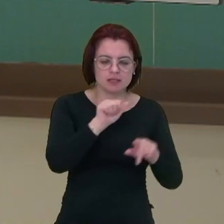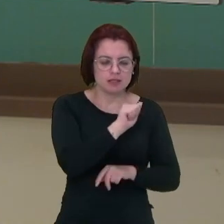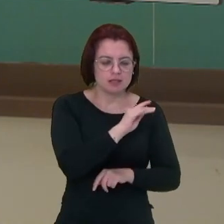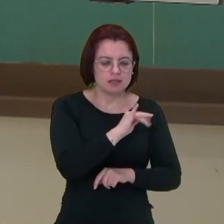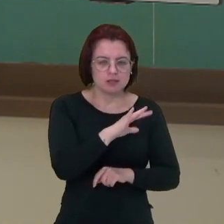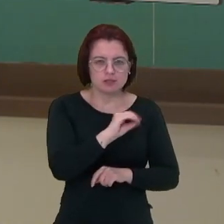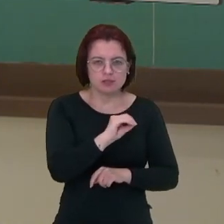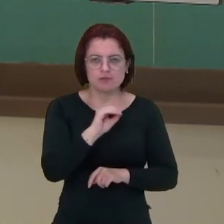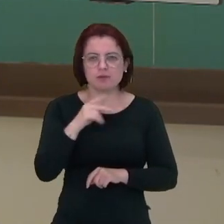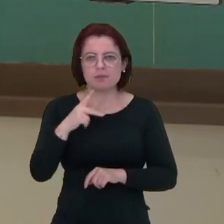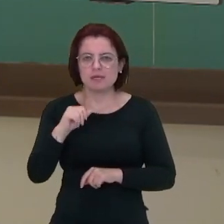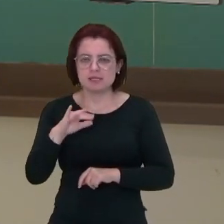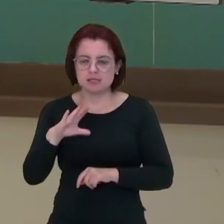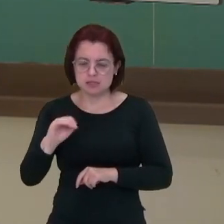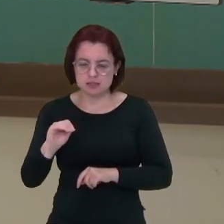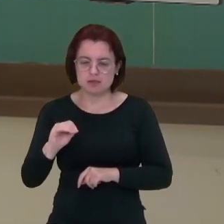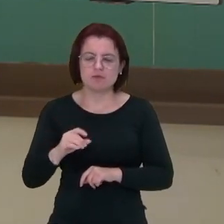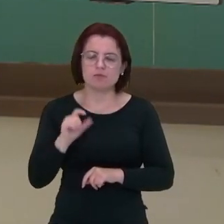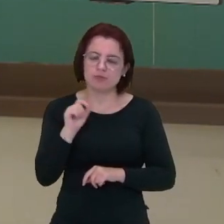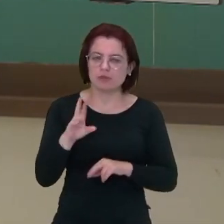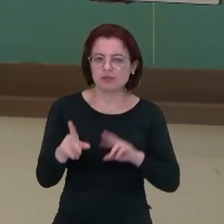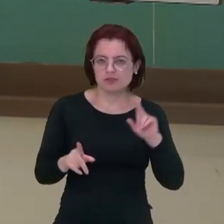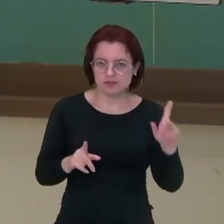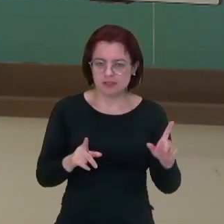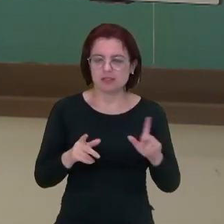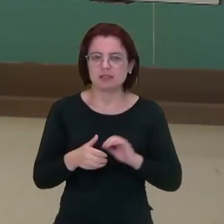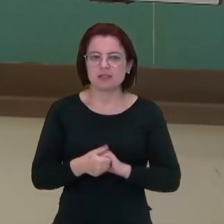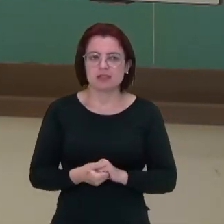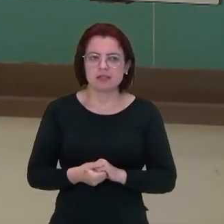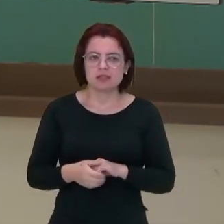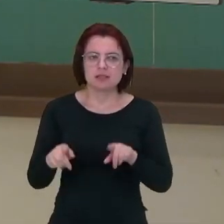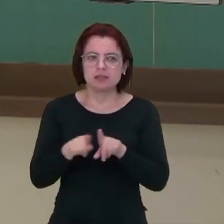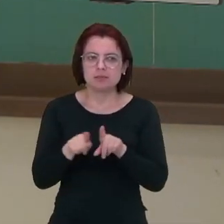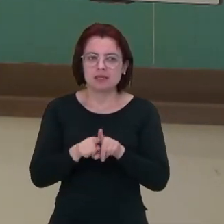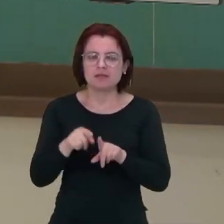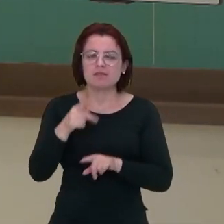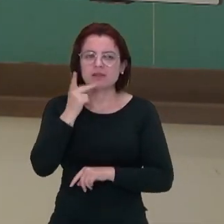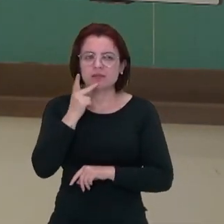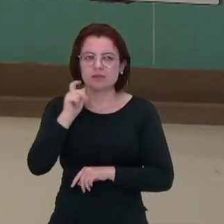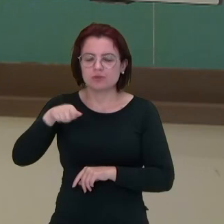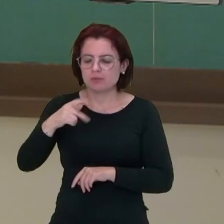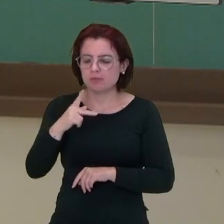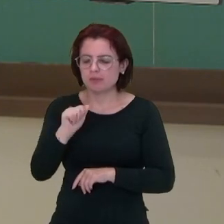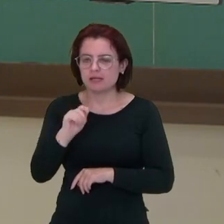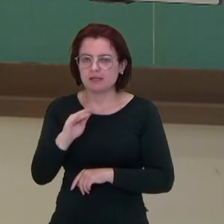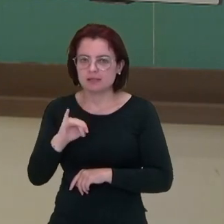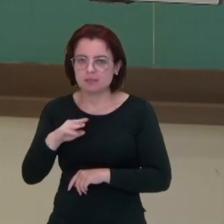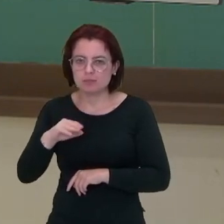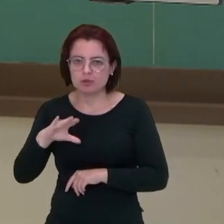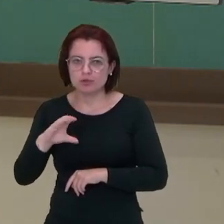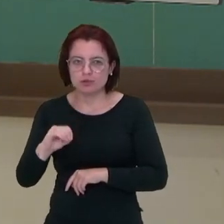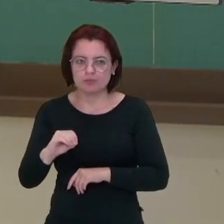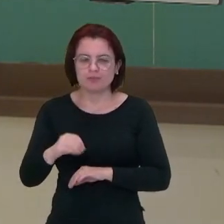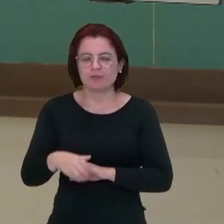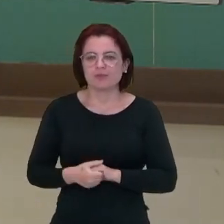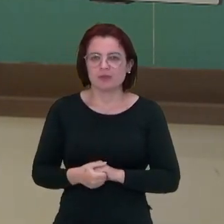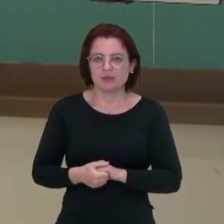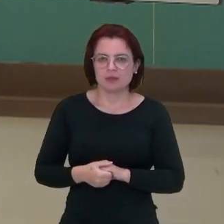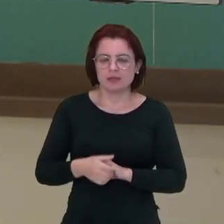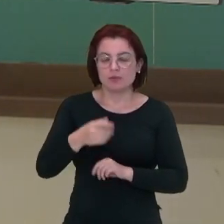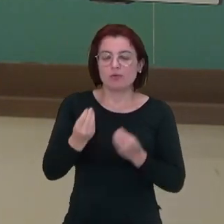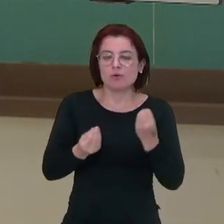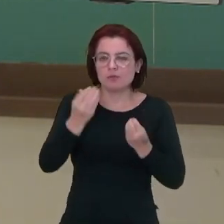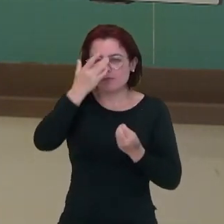desse vídeo o que é um ativo e um passivo financeiro e falamos a respeito do patrimônio líquido que uma pessoa